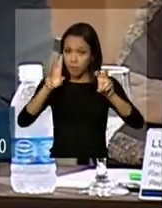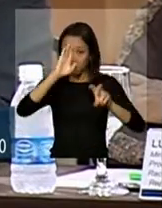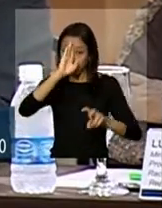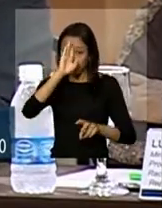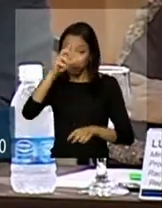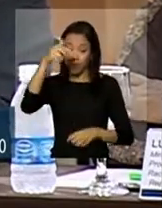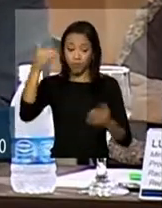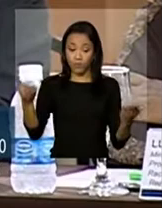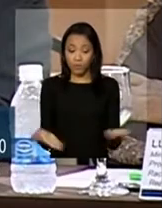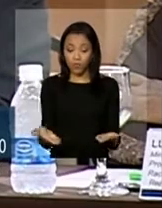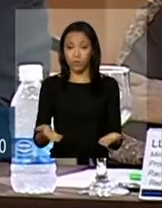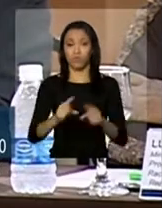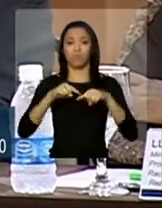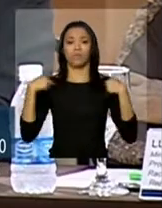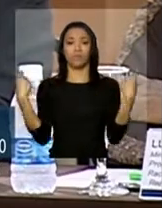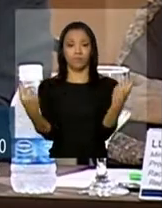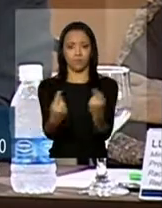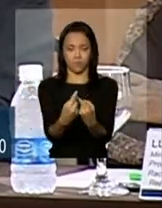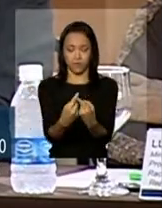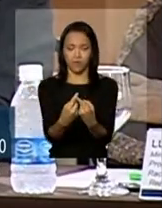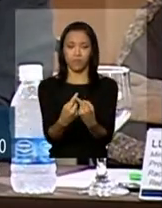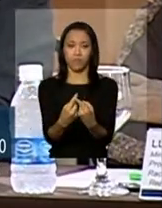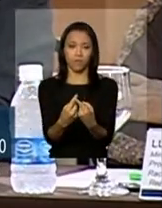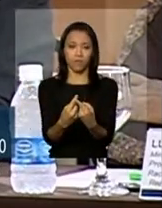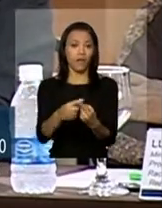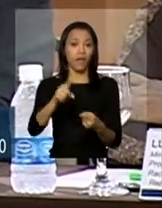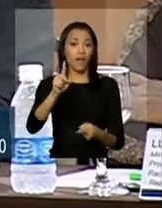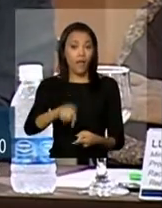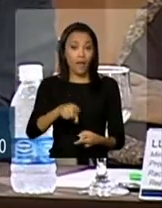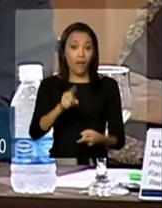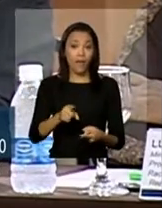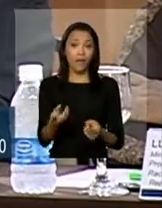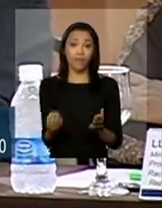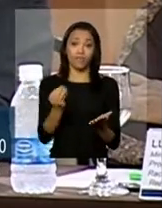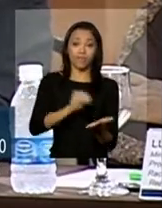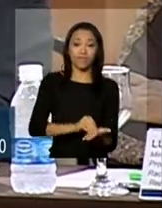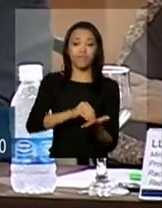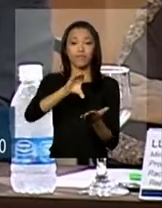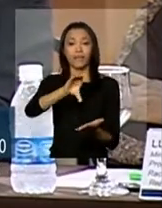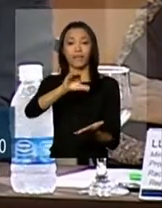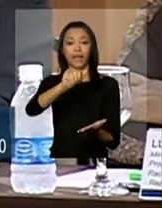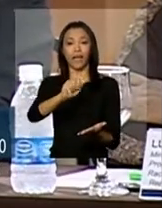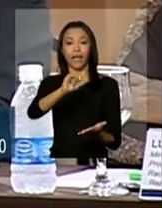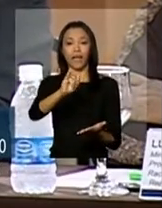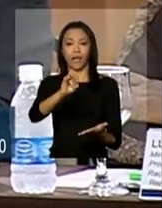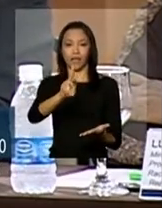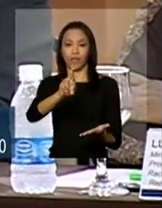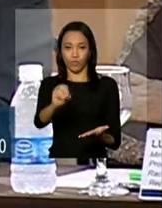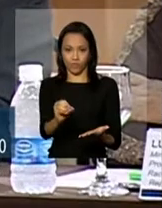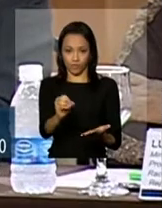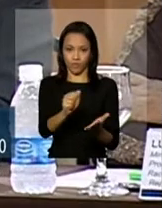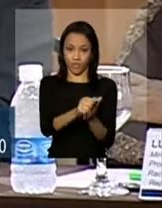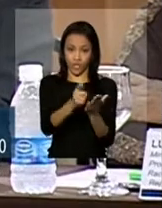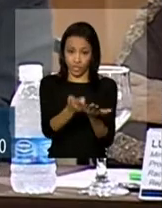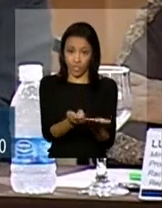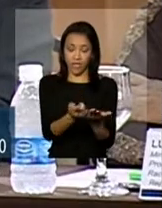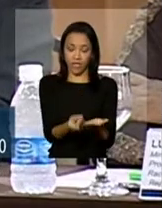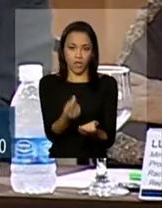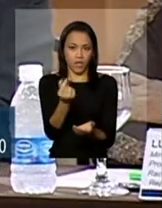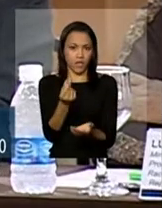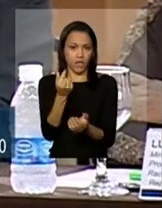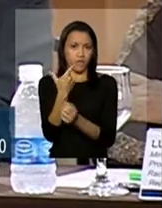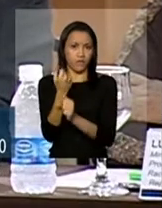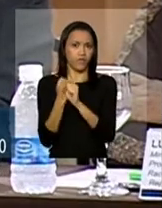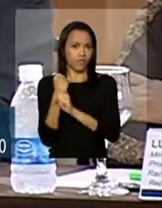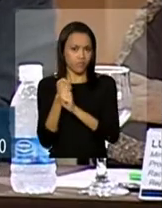desta reunião hoje é a Agenda de Cairo. E a Agenda de Cairo, depois de 20 anos, e a Agenda de